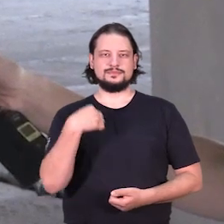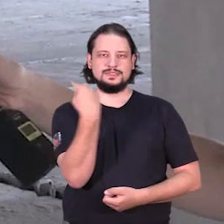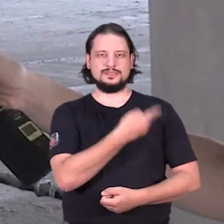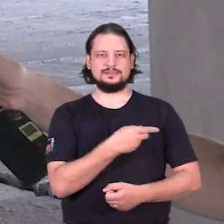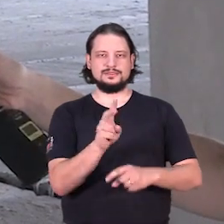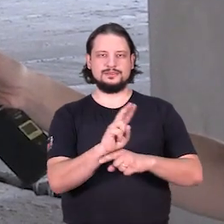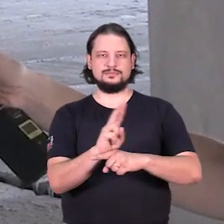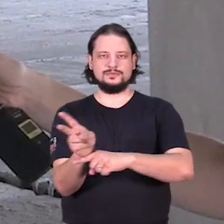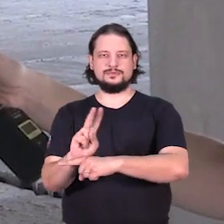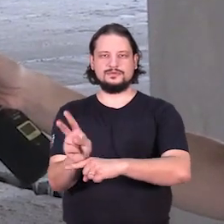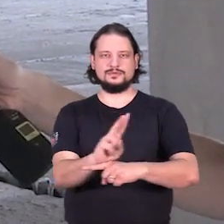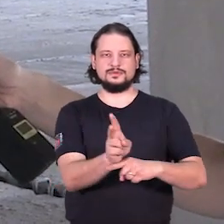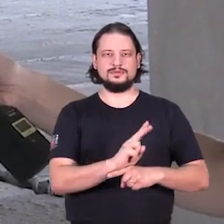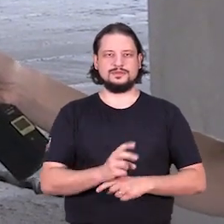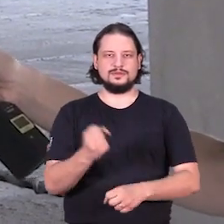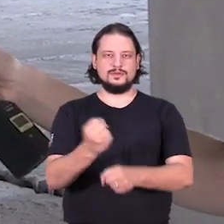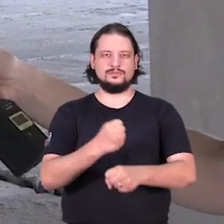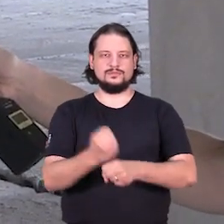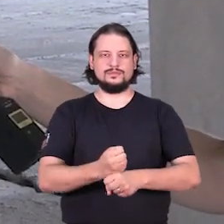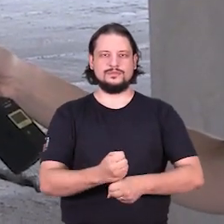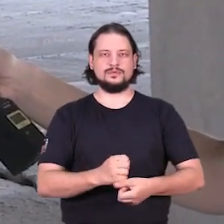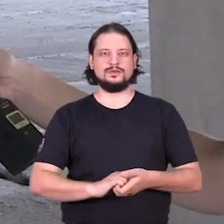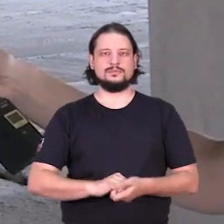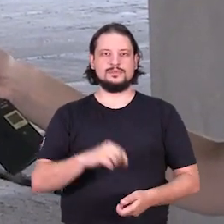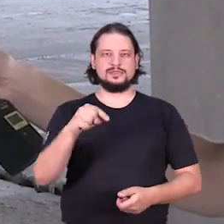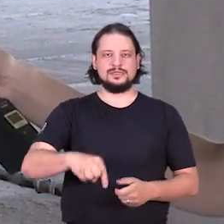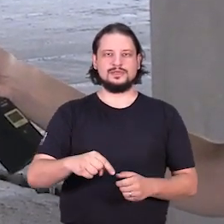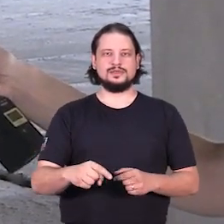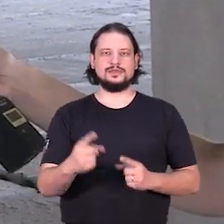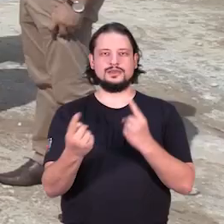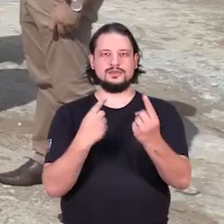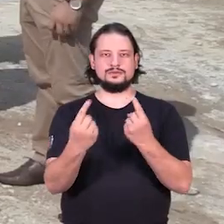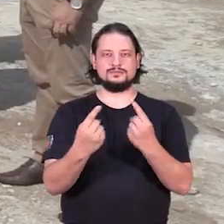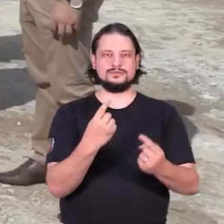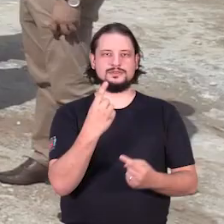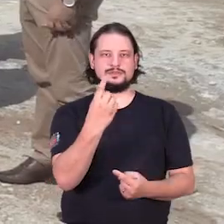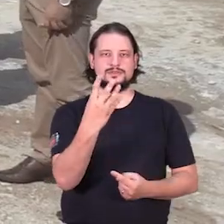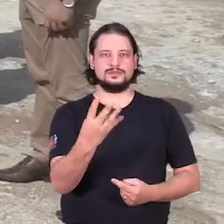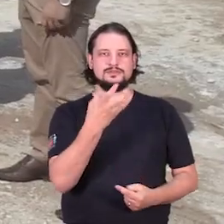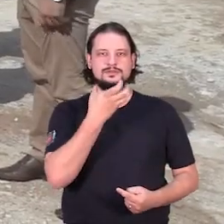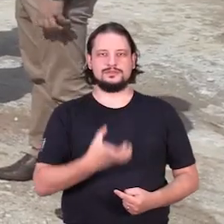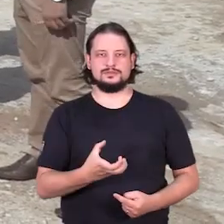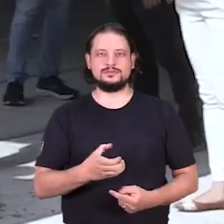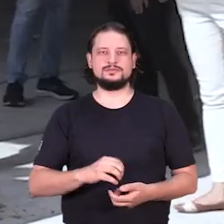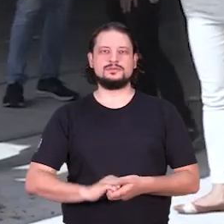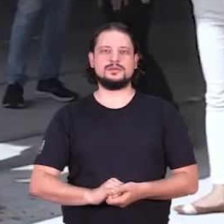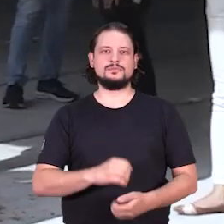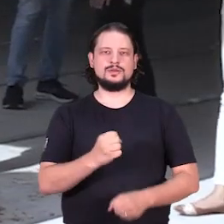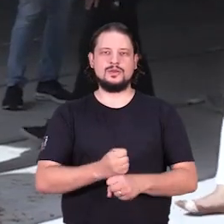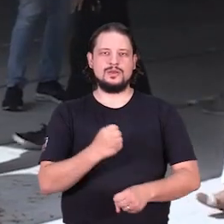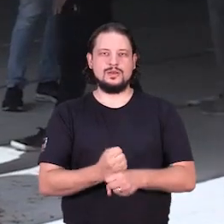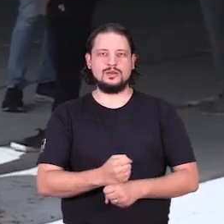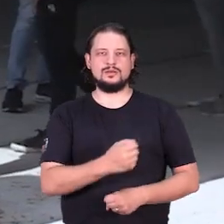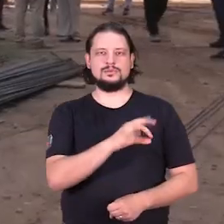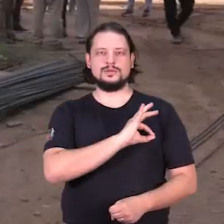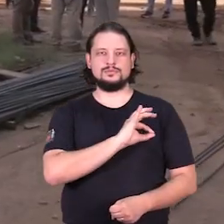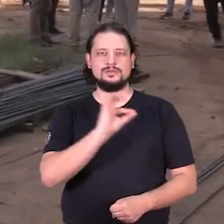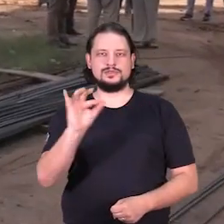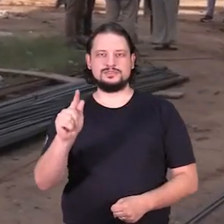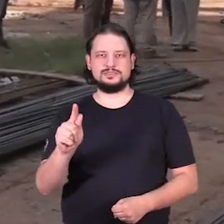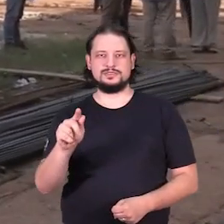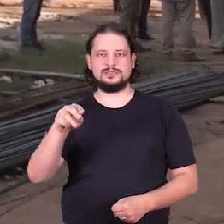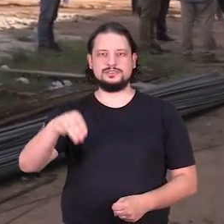Estamos vistoriando, né, fiscalizando as obras aqui na 14 de dezembro, a obra da Guarda Municipal, do SAEC, Defesa Civil.